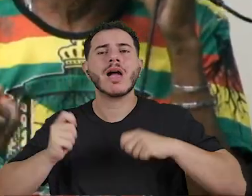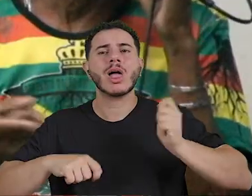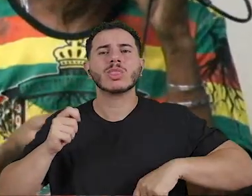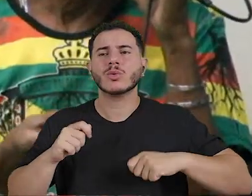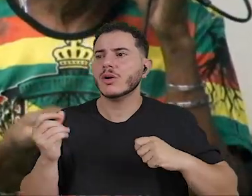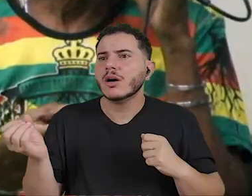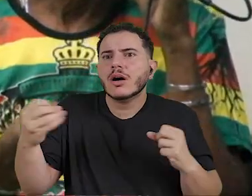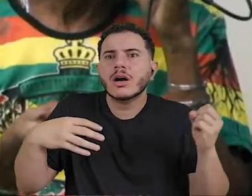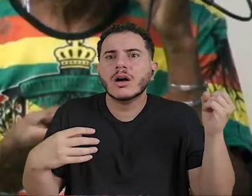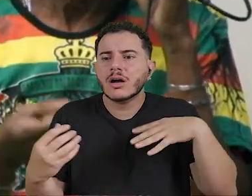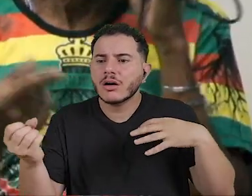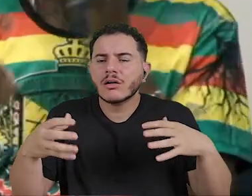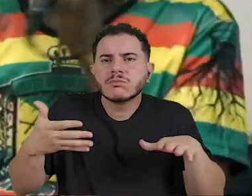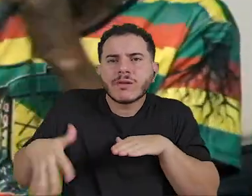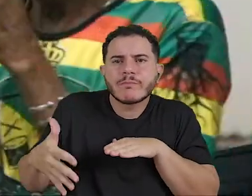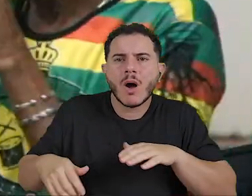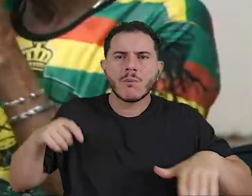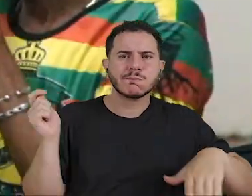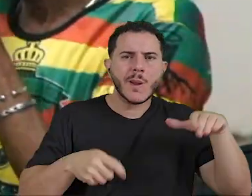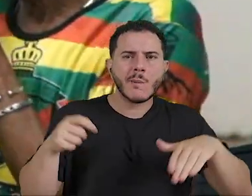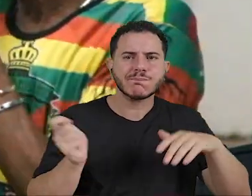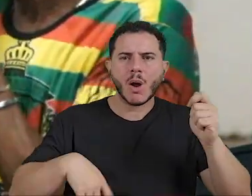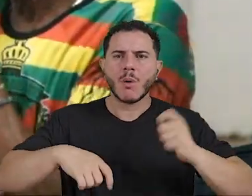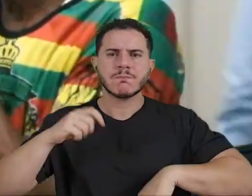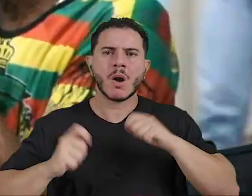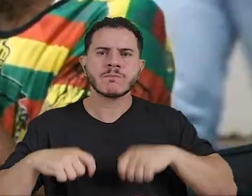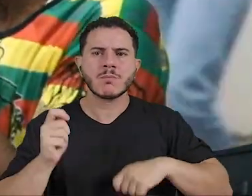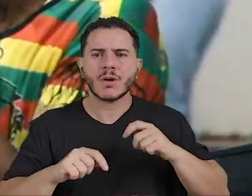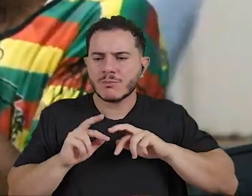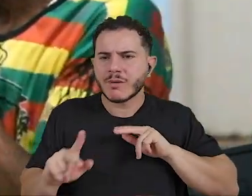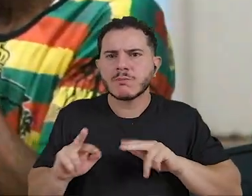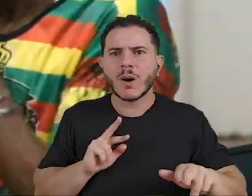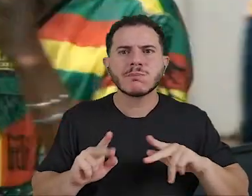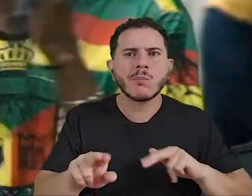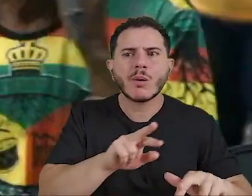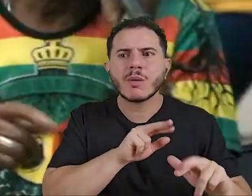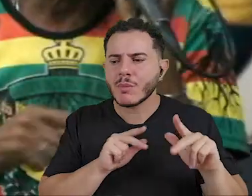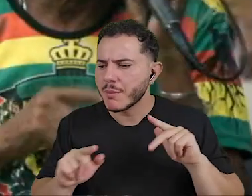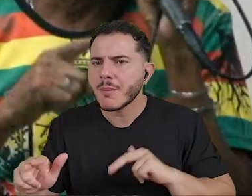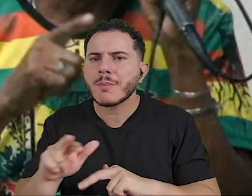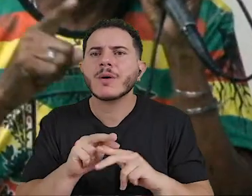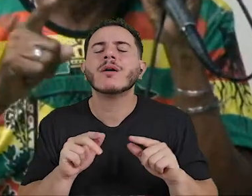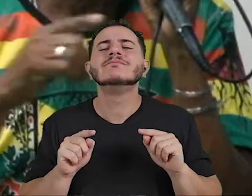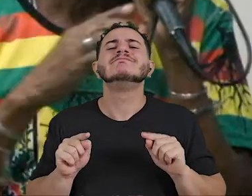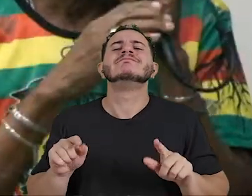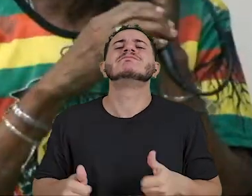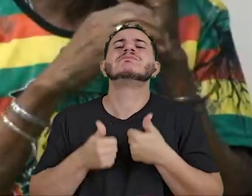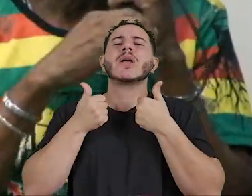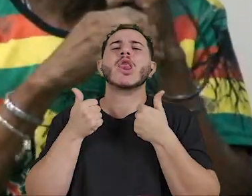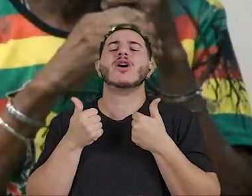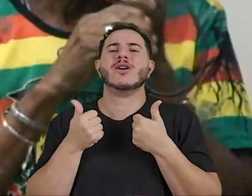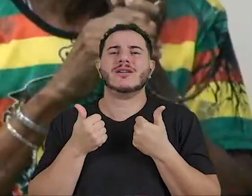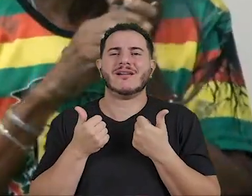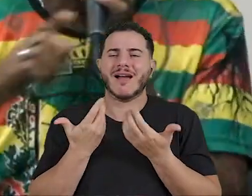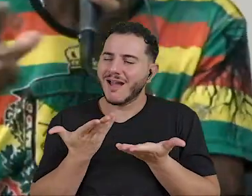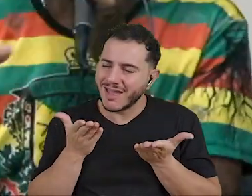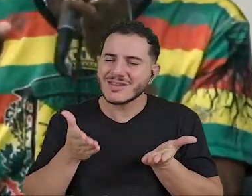Tempero. A feijoada só é gostosa com esse tempero. E aí fui incrementando.